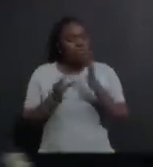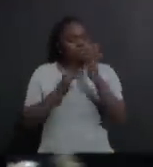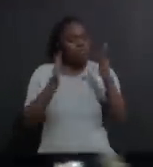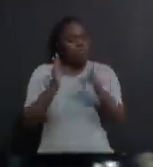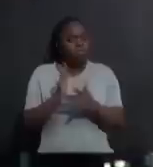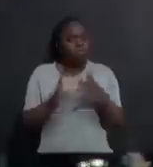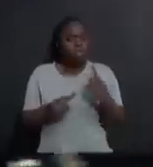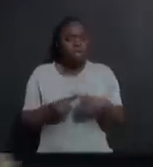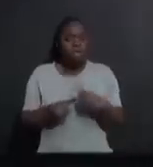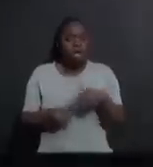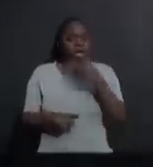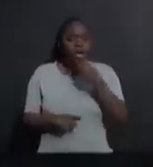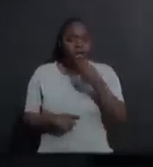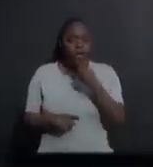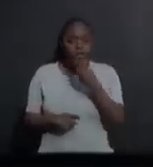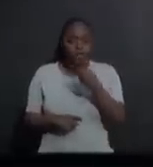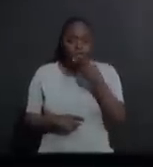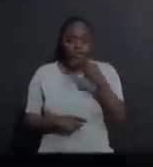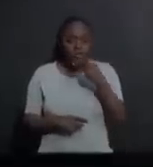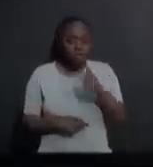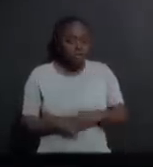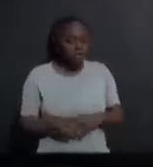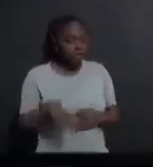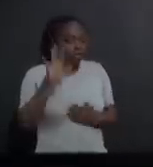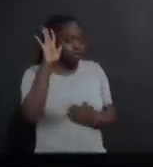o cara foi lá no final e falou assim: foi eu.